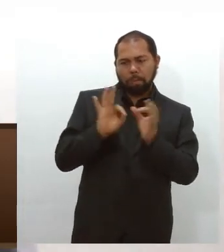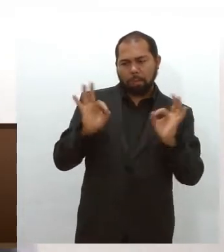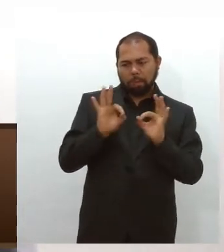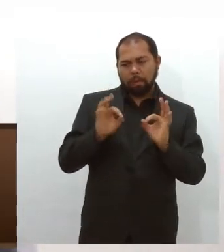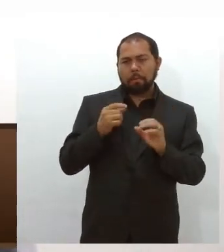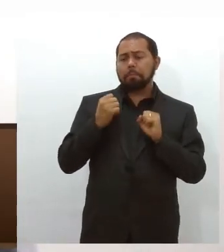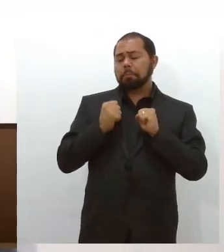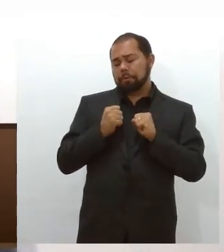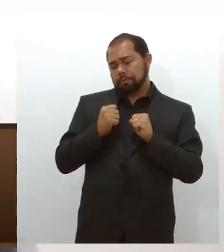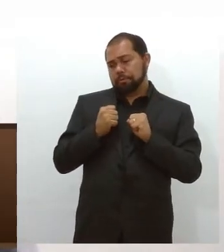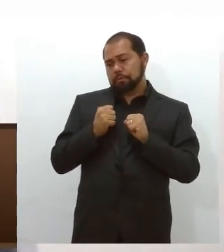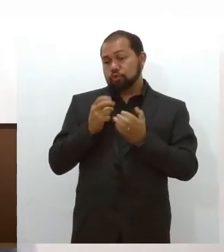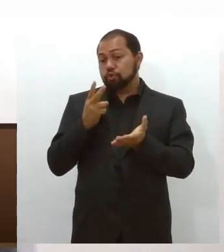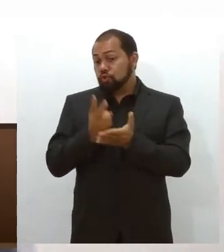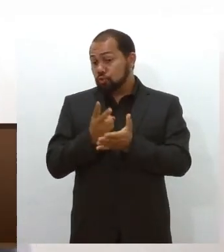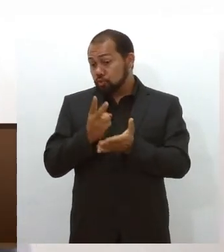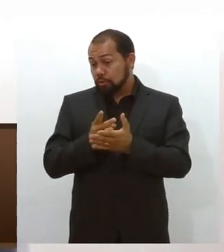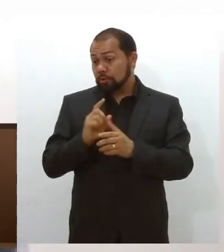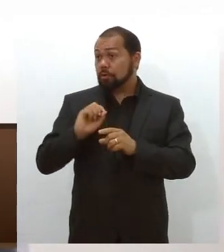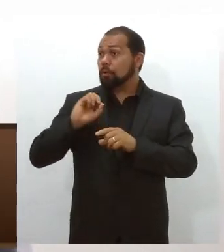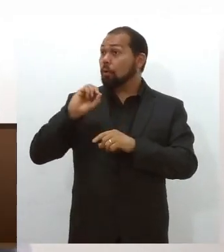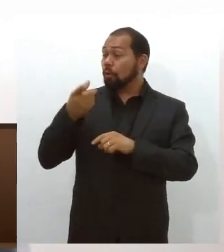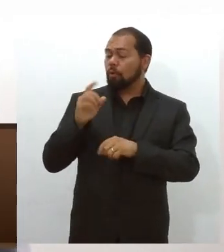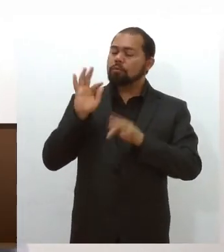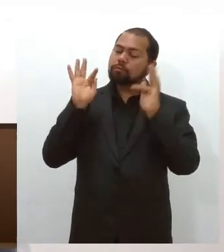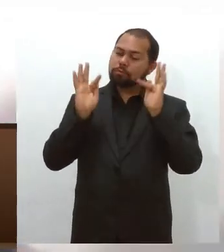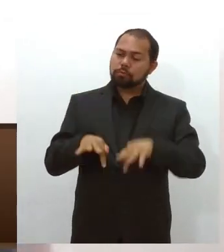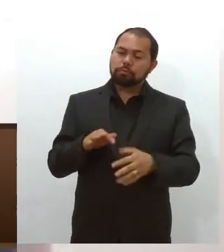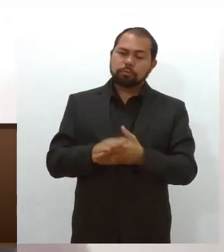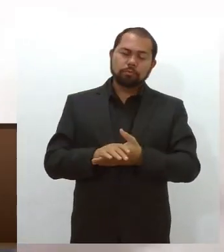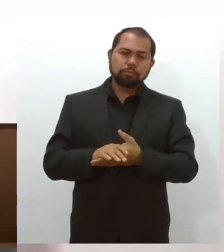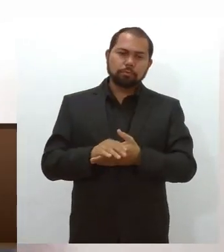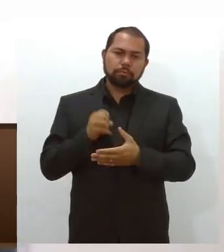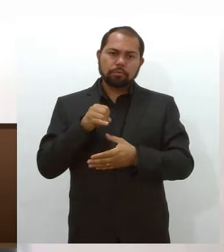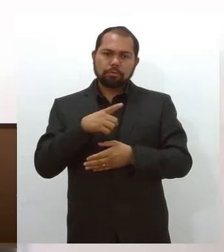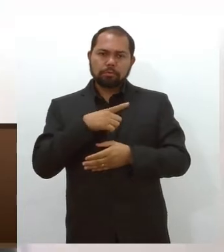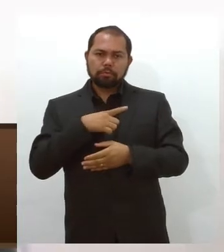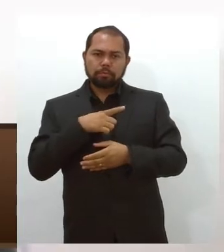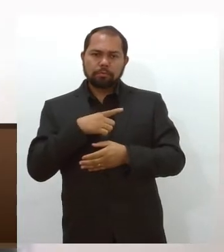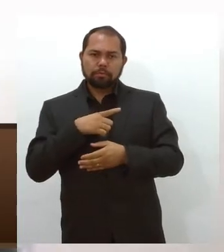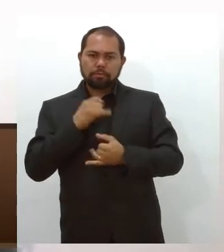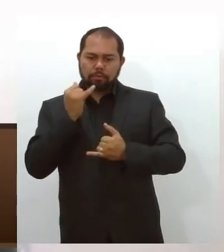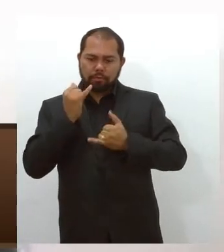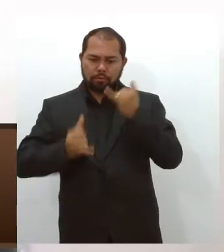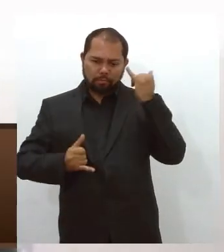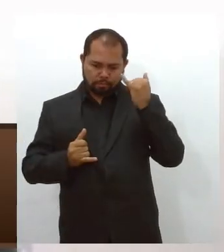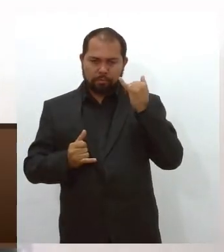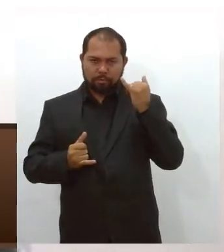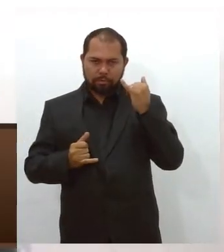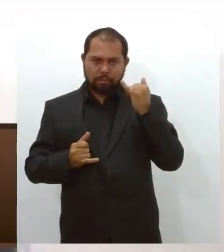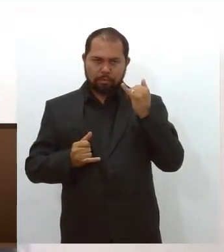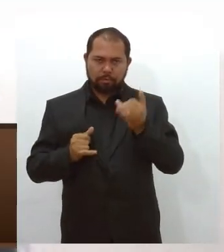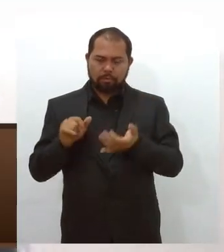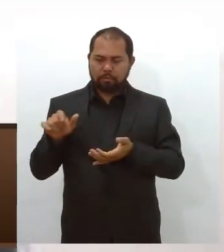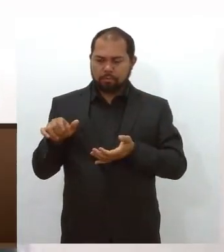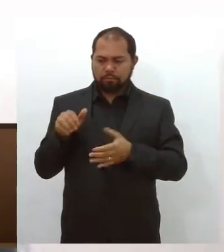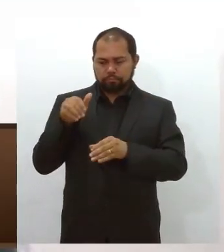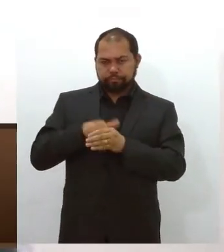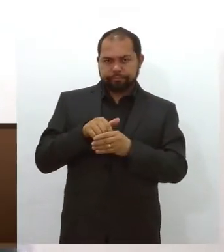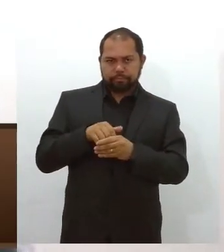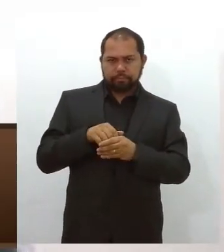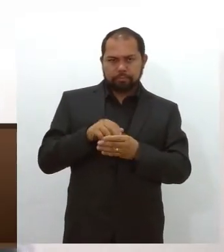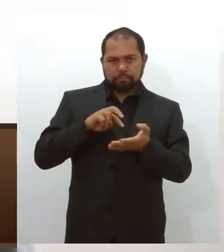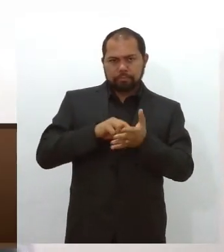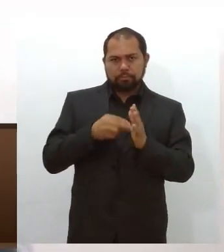e também no final. Ocorrendo no meio da votação, significa que a urna que quebrou ainda já tem ali votos,